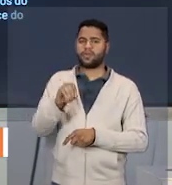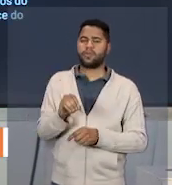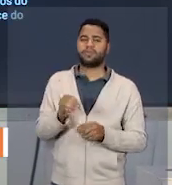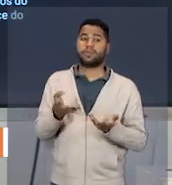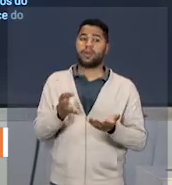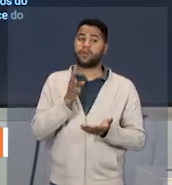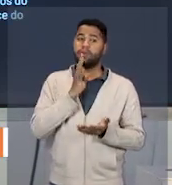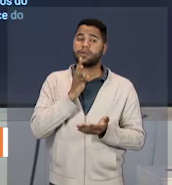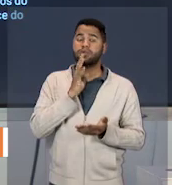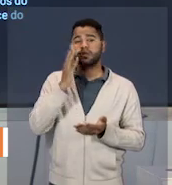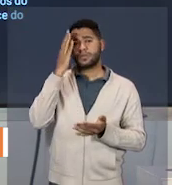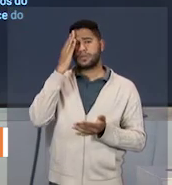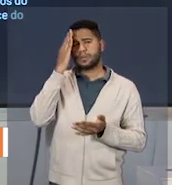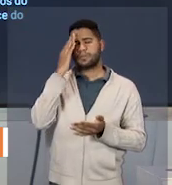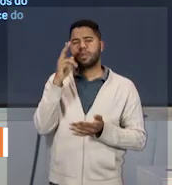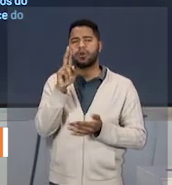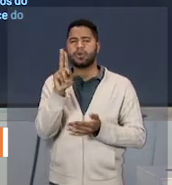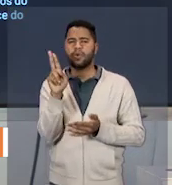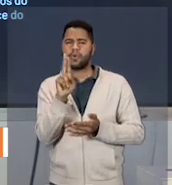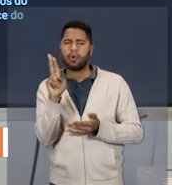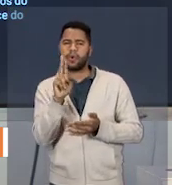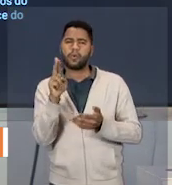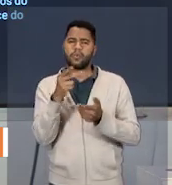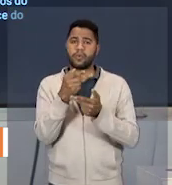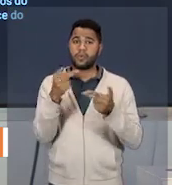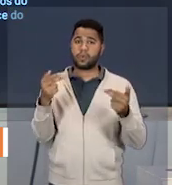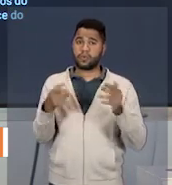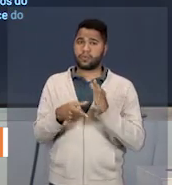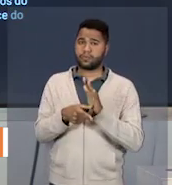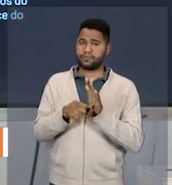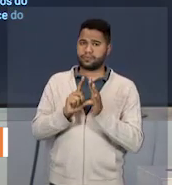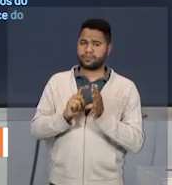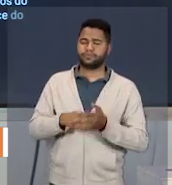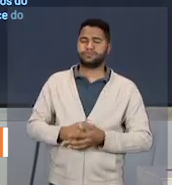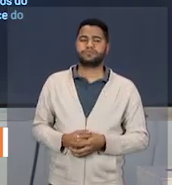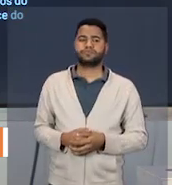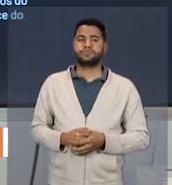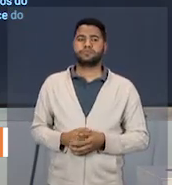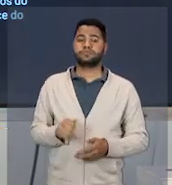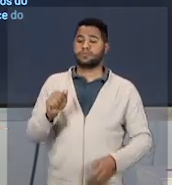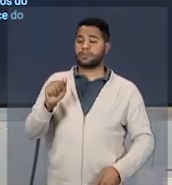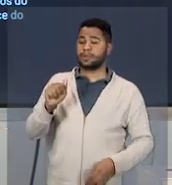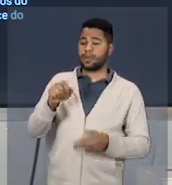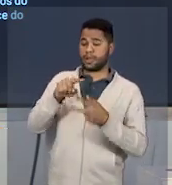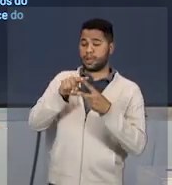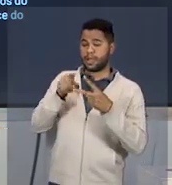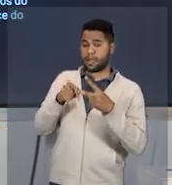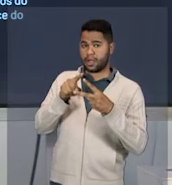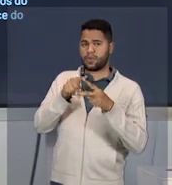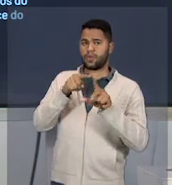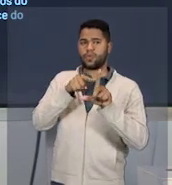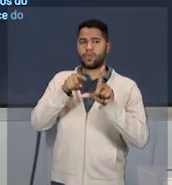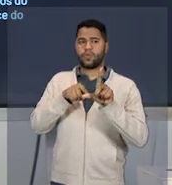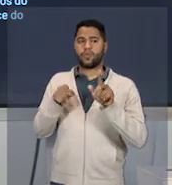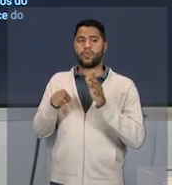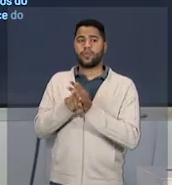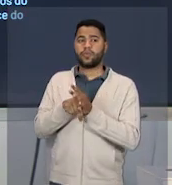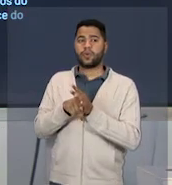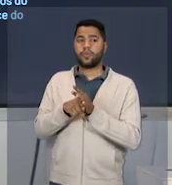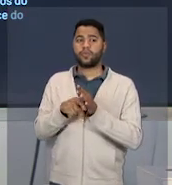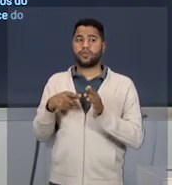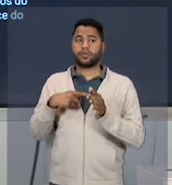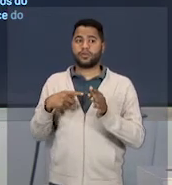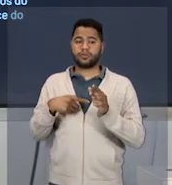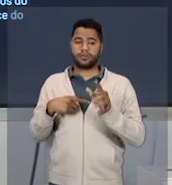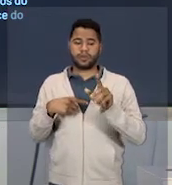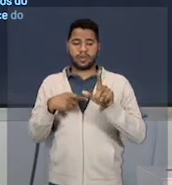reconhecer, a gente tem que saber alguns nomes, algumas coisas antes. Então vamos lá. Ângulo é uma das regiões limitadas por duas semirretas